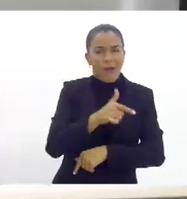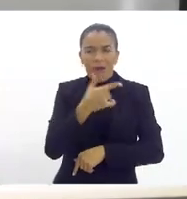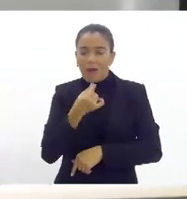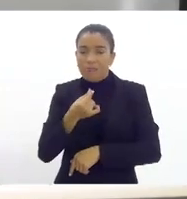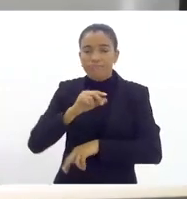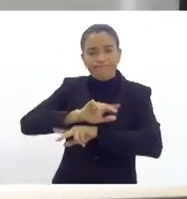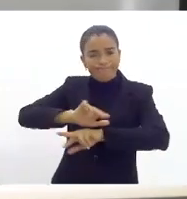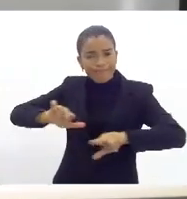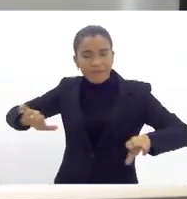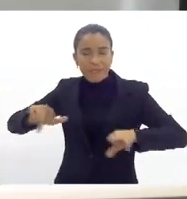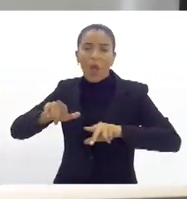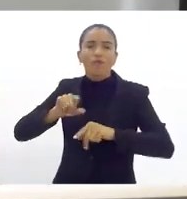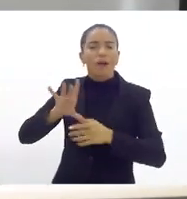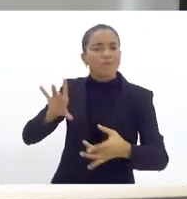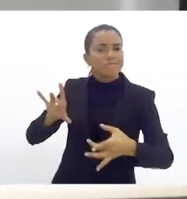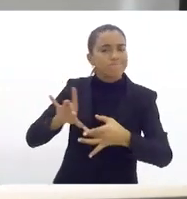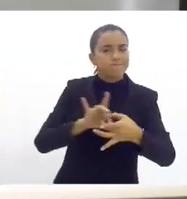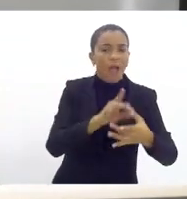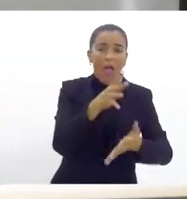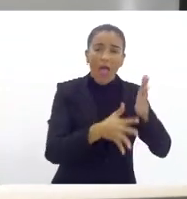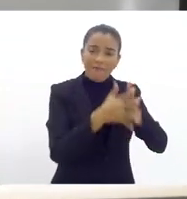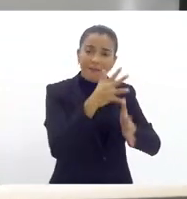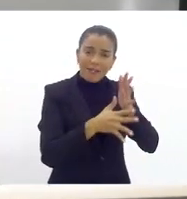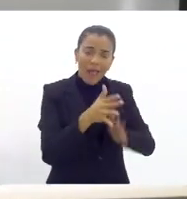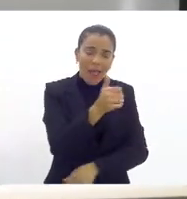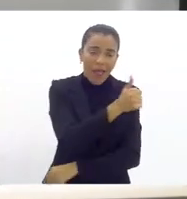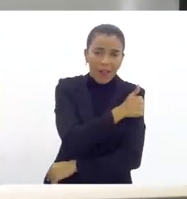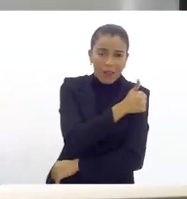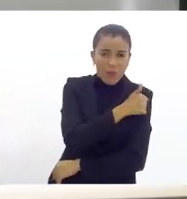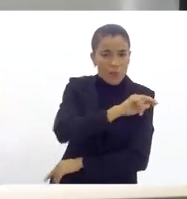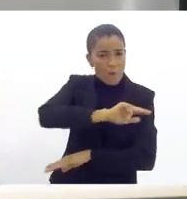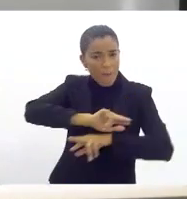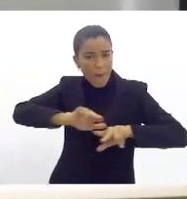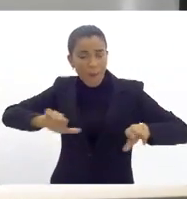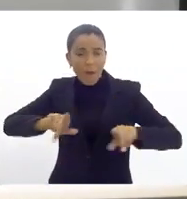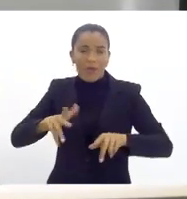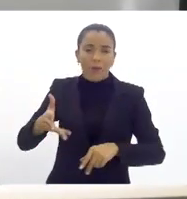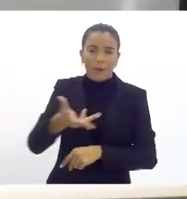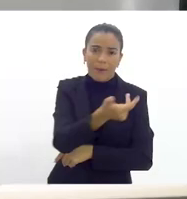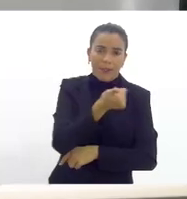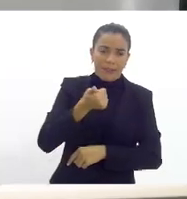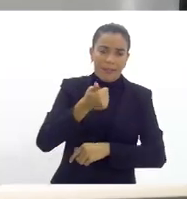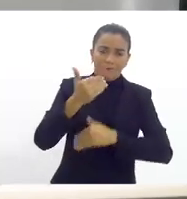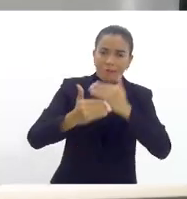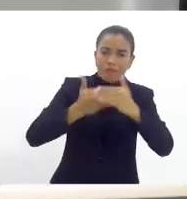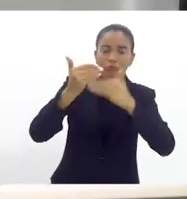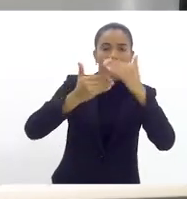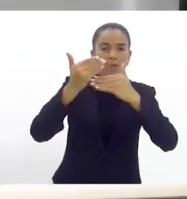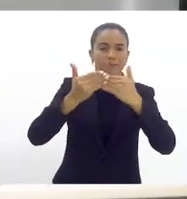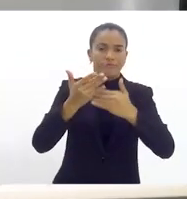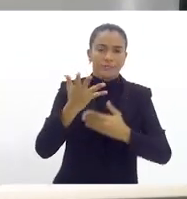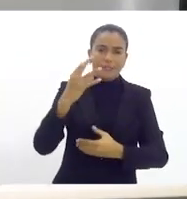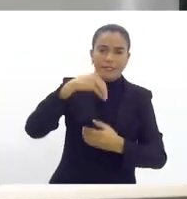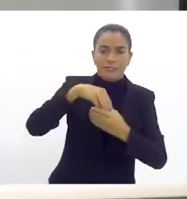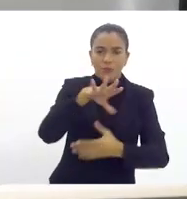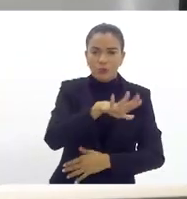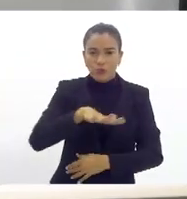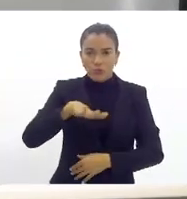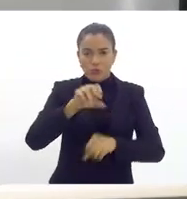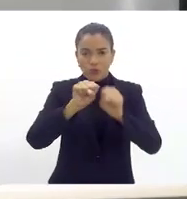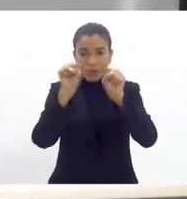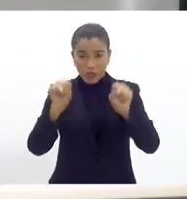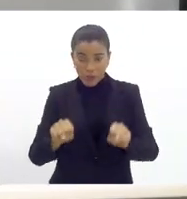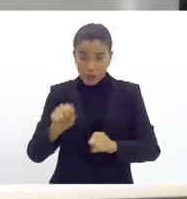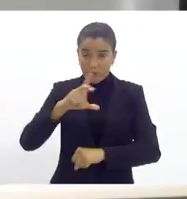vai em Cadeia afetar as alunas os alunos de toda a qualidade daquilo que é produzido no sistema